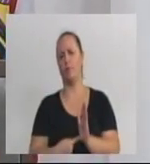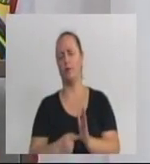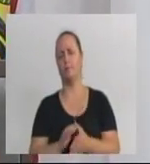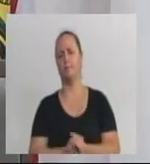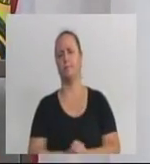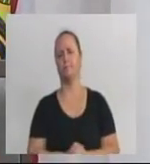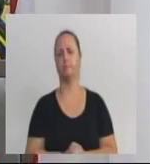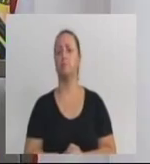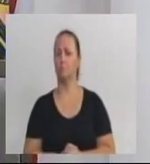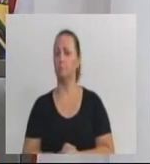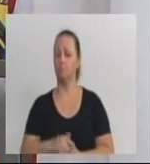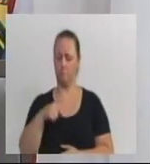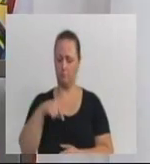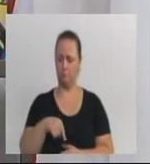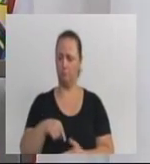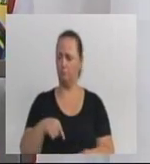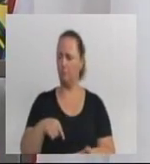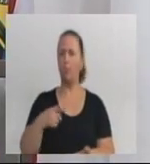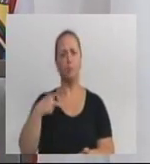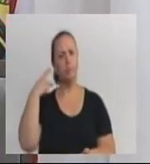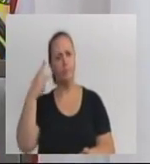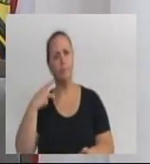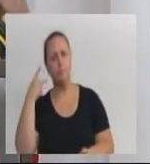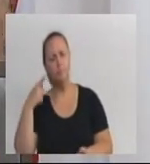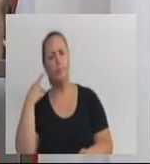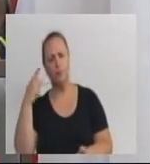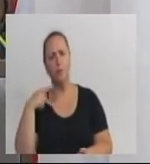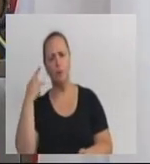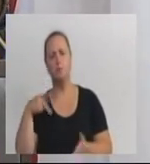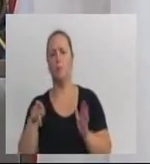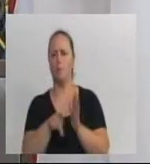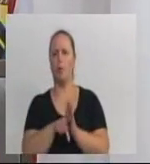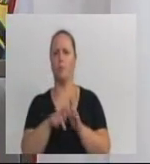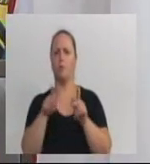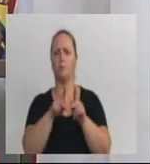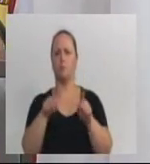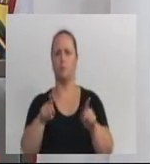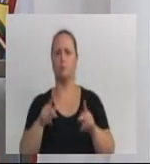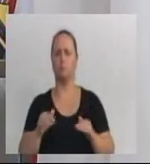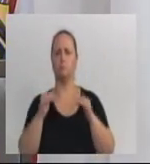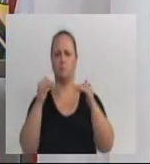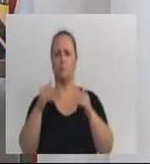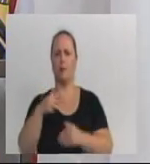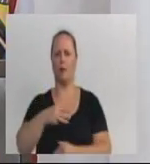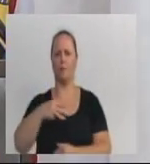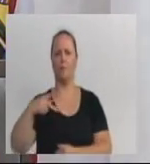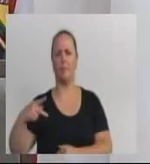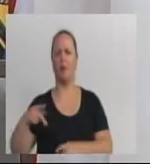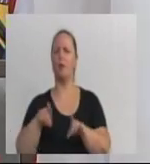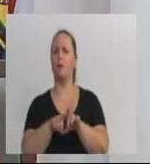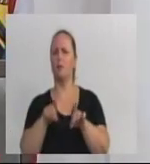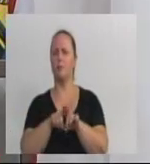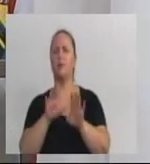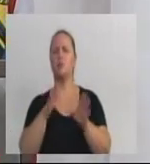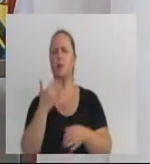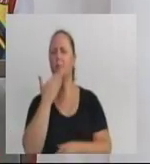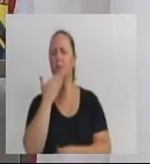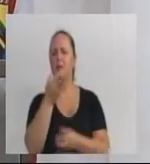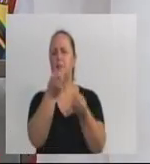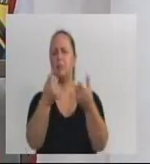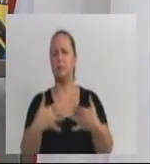a esfera política. Tem a esfera do judiciário, tem o Ministério Público que já está pedindo explicação. Hoje no jornal a gente leu e tal. Então,